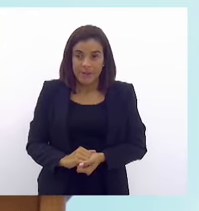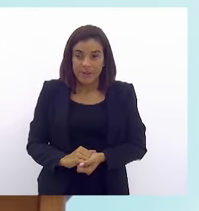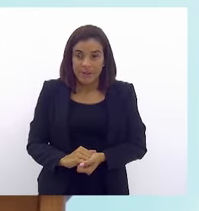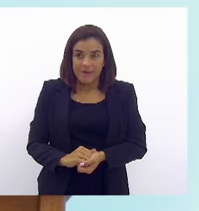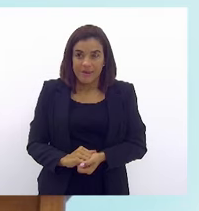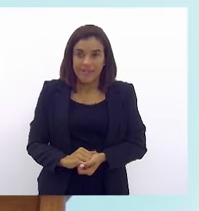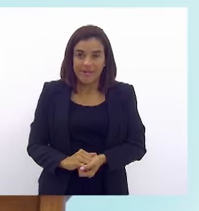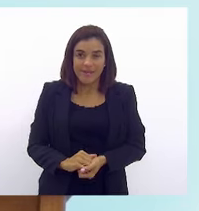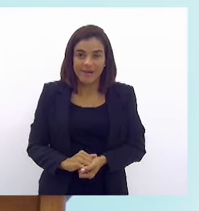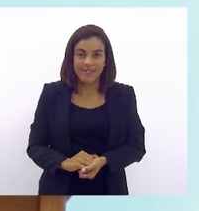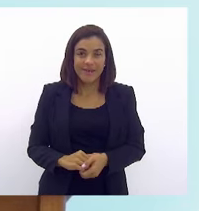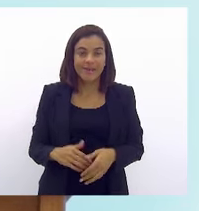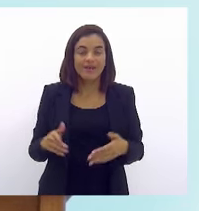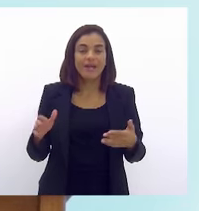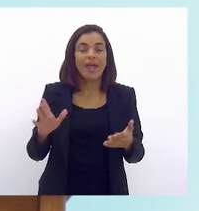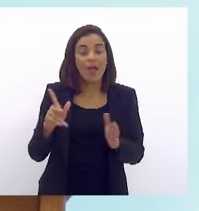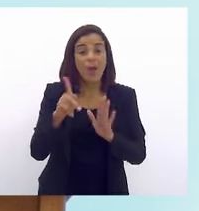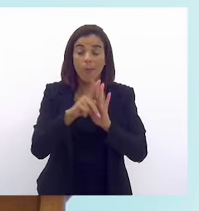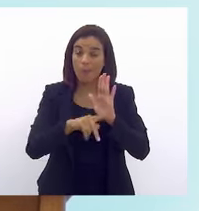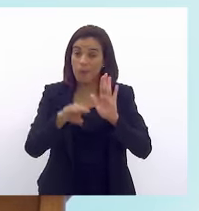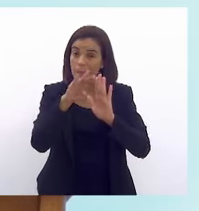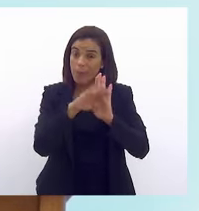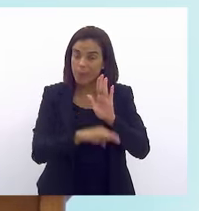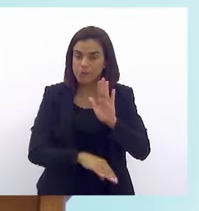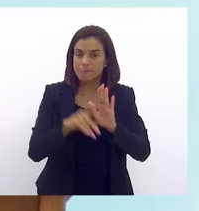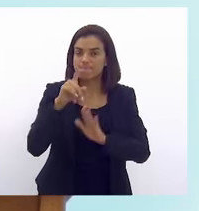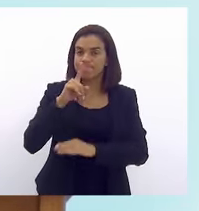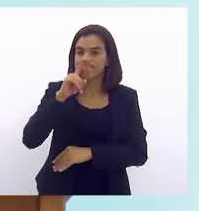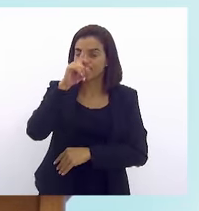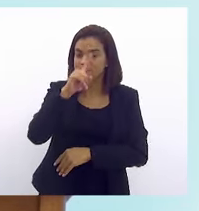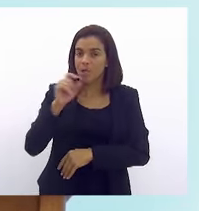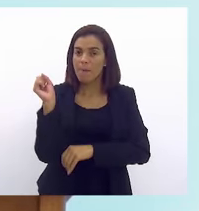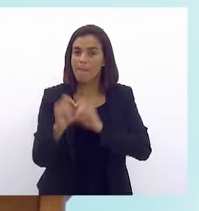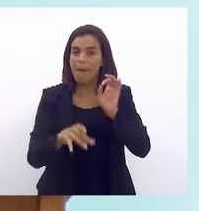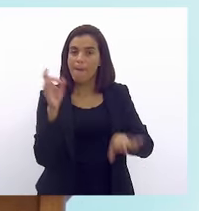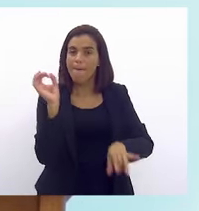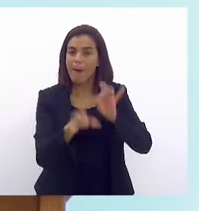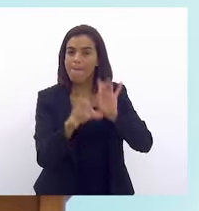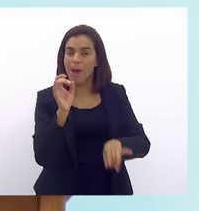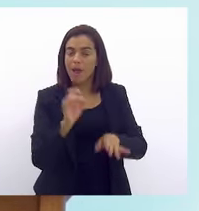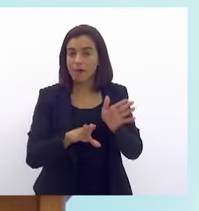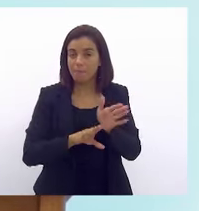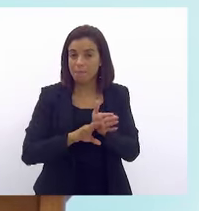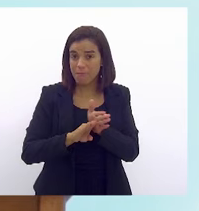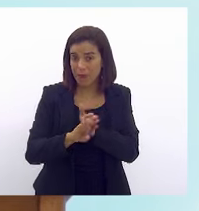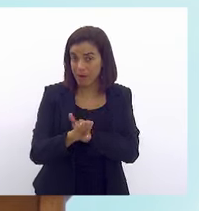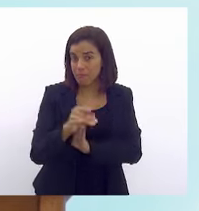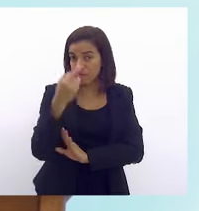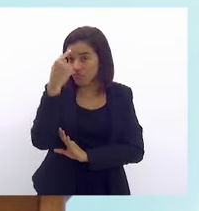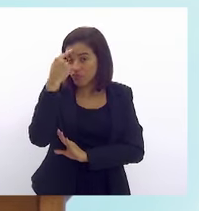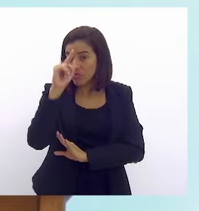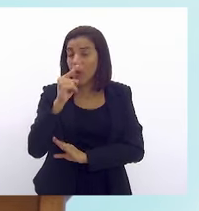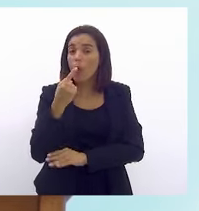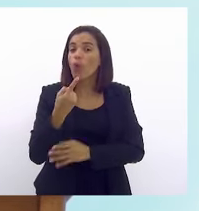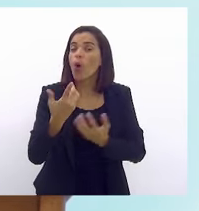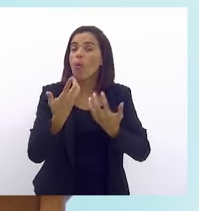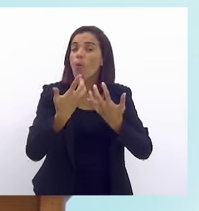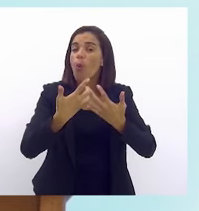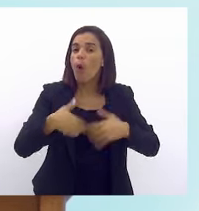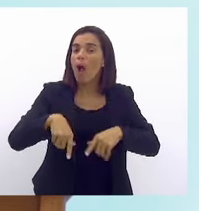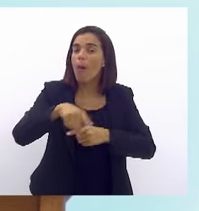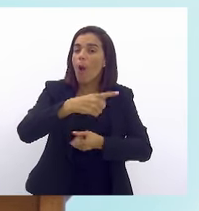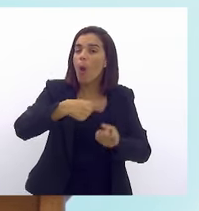é um projeto que é perigoso, porque você fica jogando bactérias ali, você não sabe o efeito cumulativo